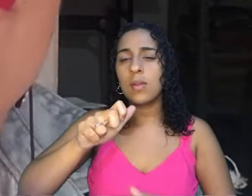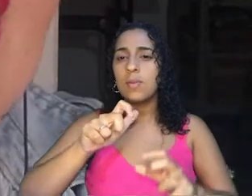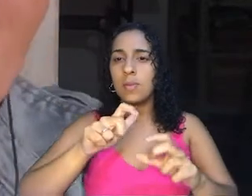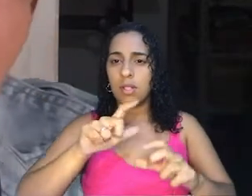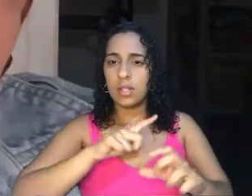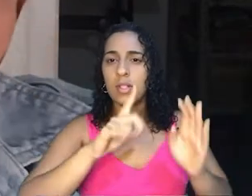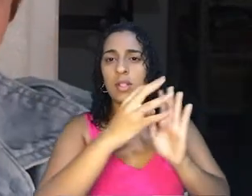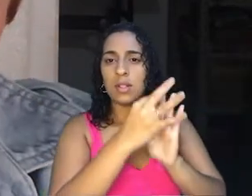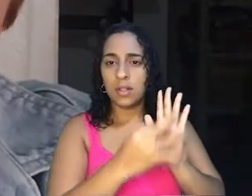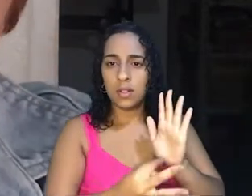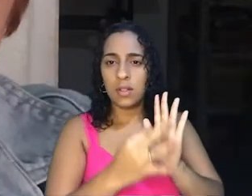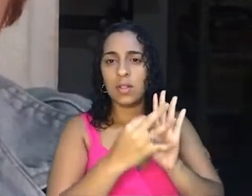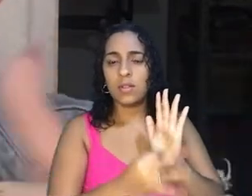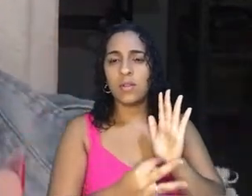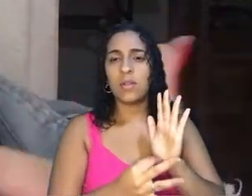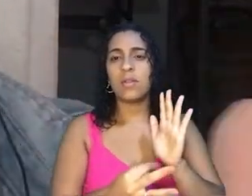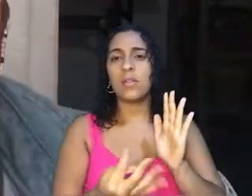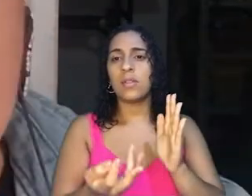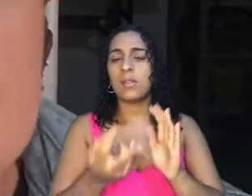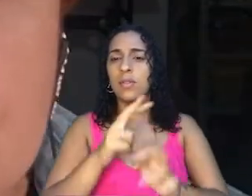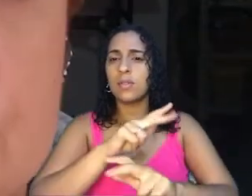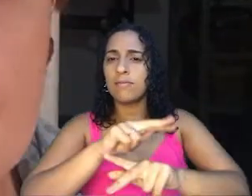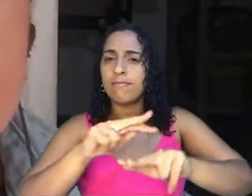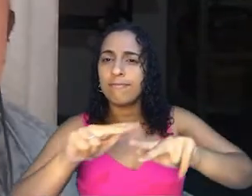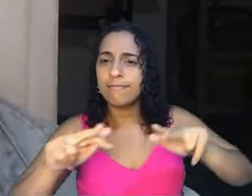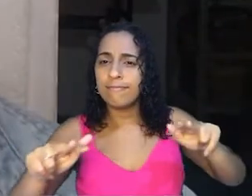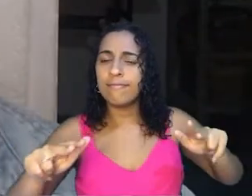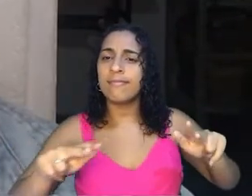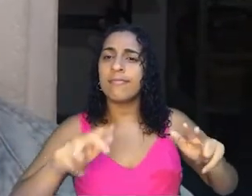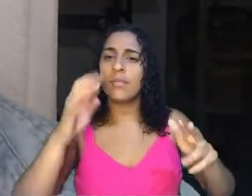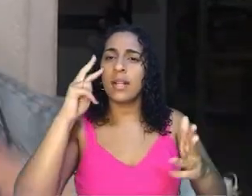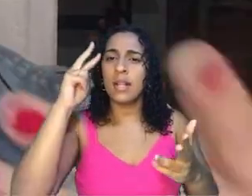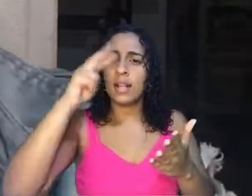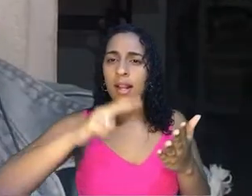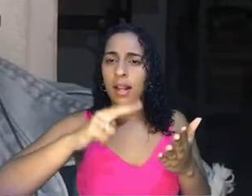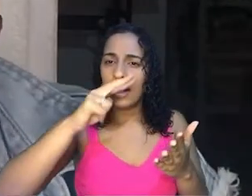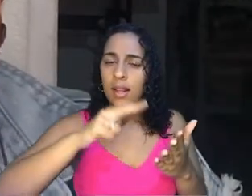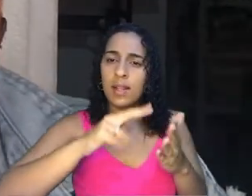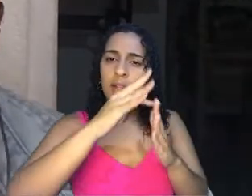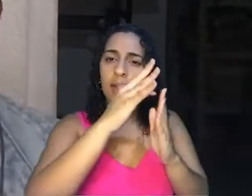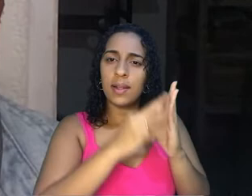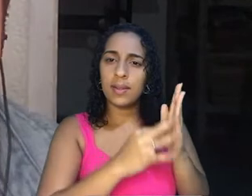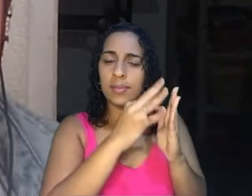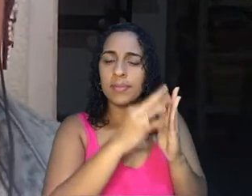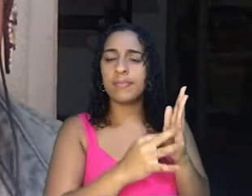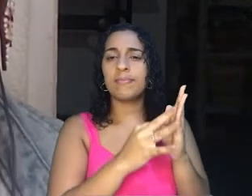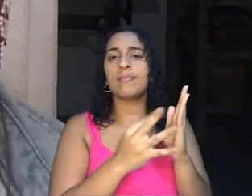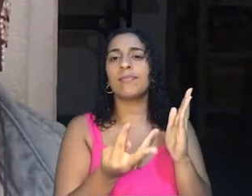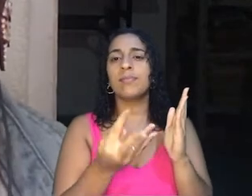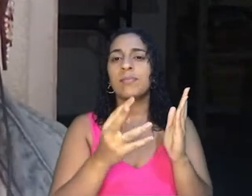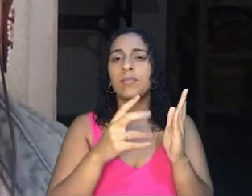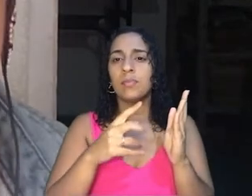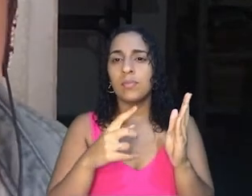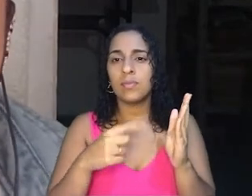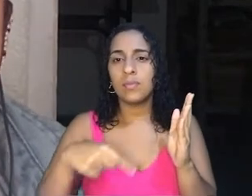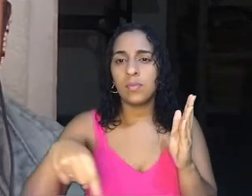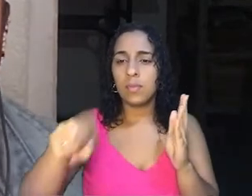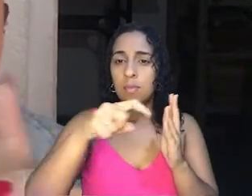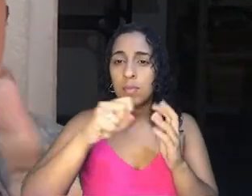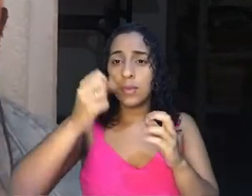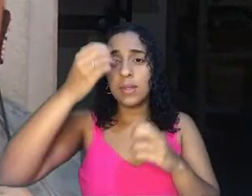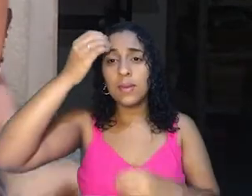nome sobre essas mulheres citadas no texto mas tantas outros é a partir da leitura desse texto é